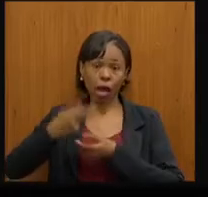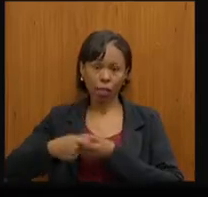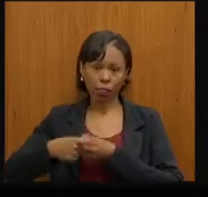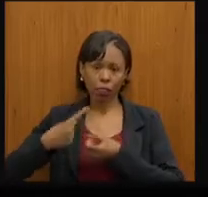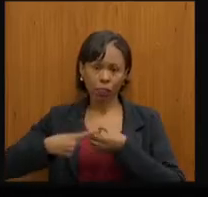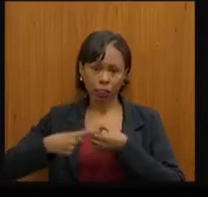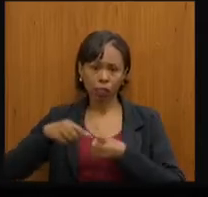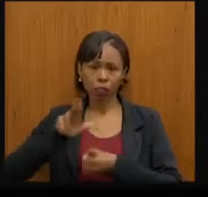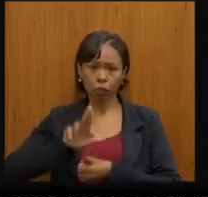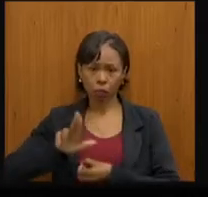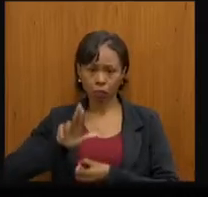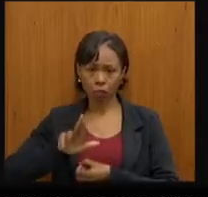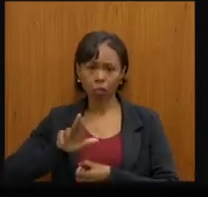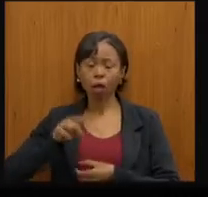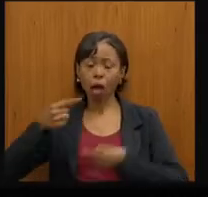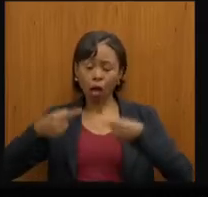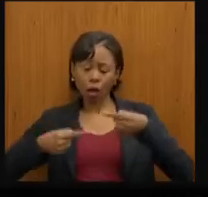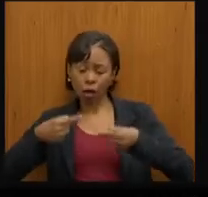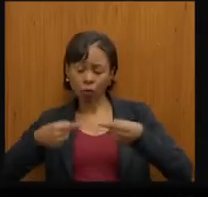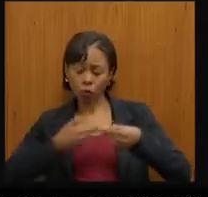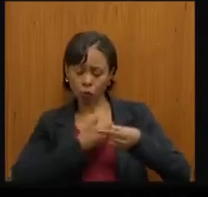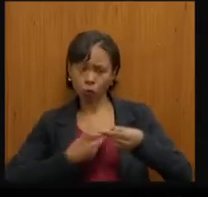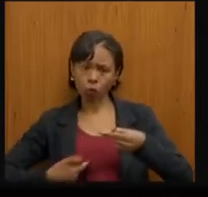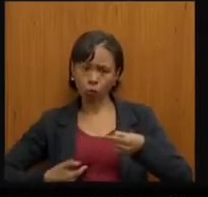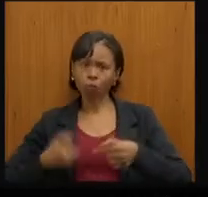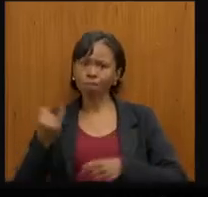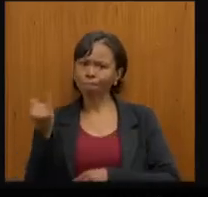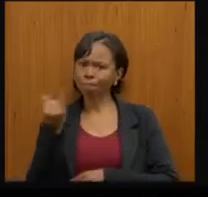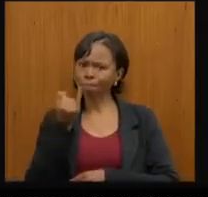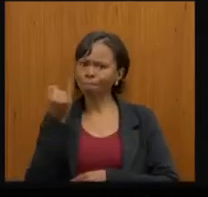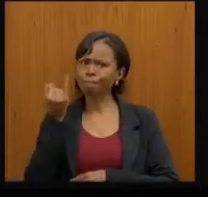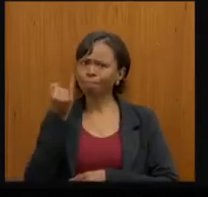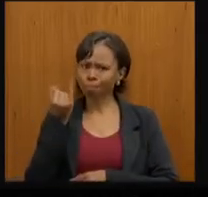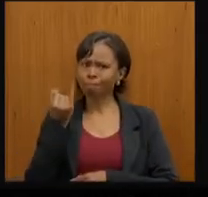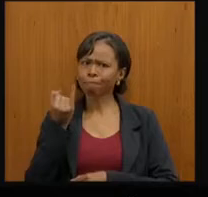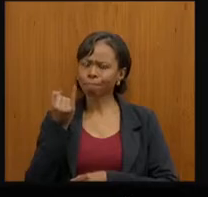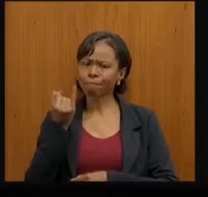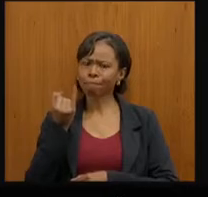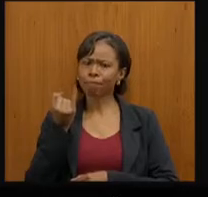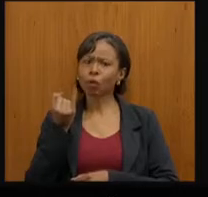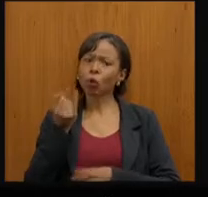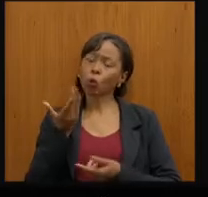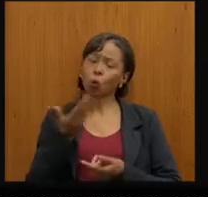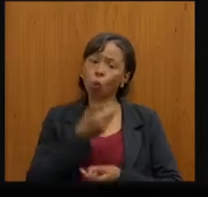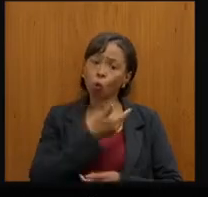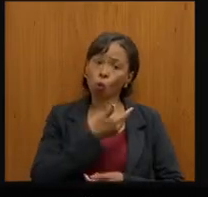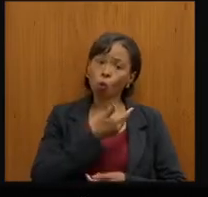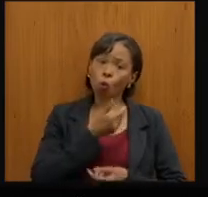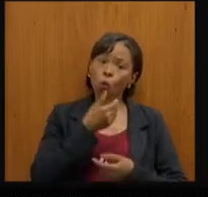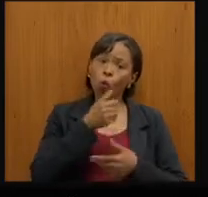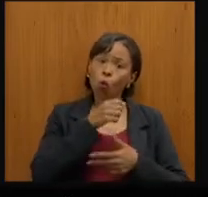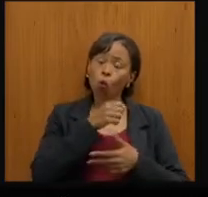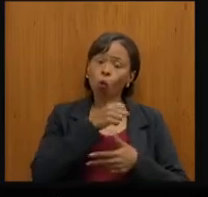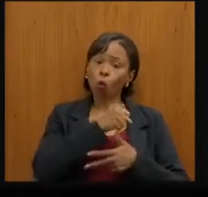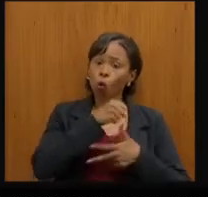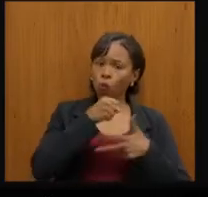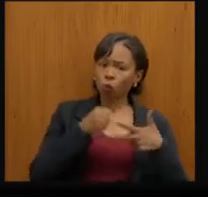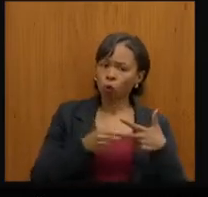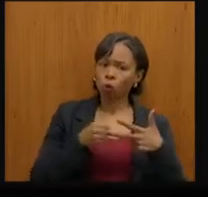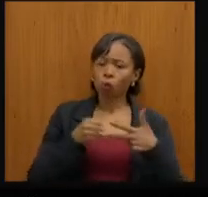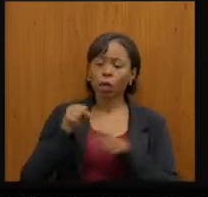cidade ela tem sido levanta muito grande quando o poder público quanto da sociedade